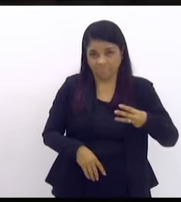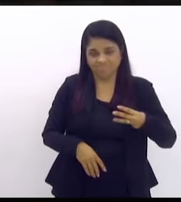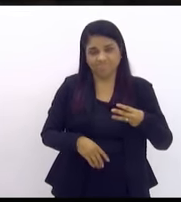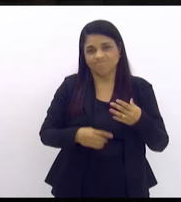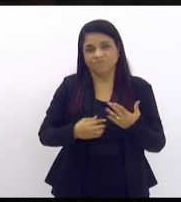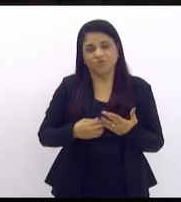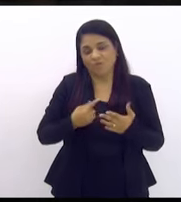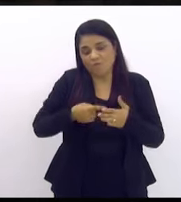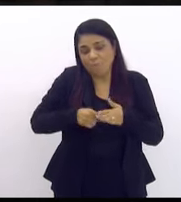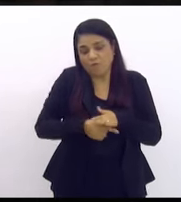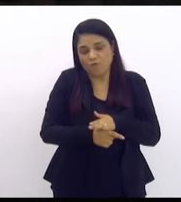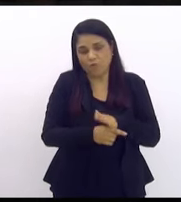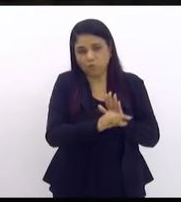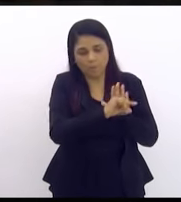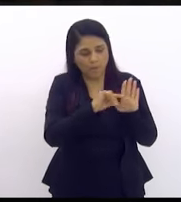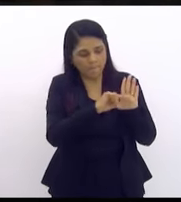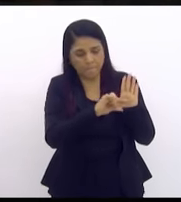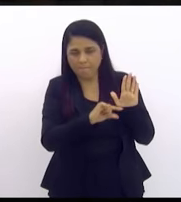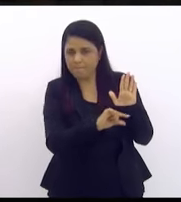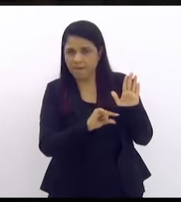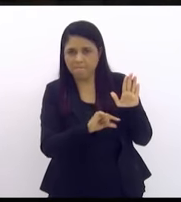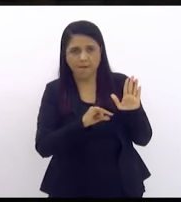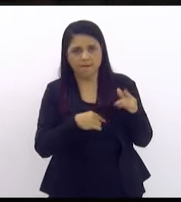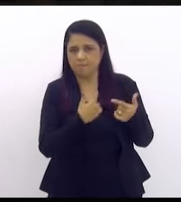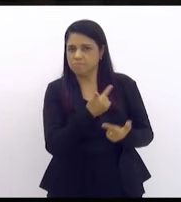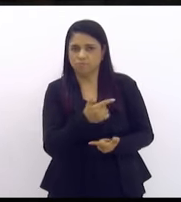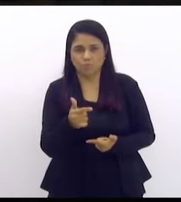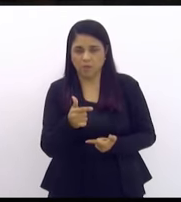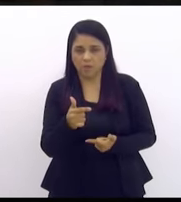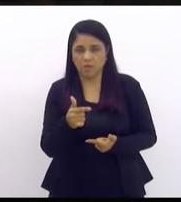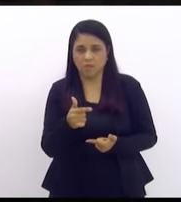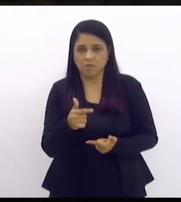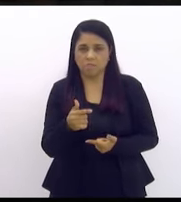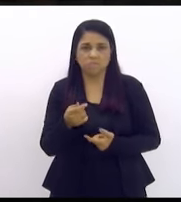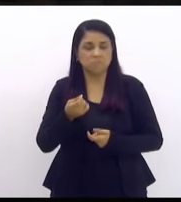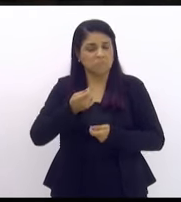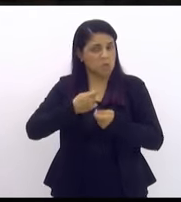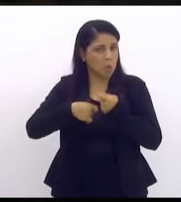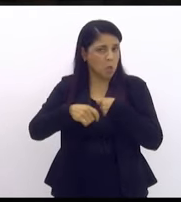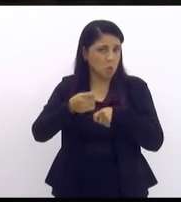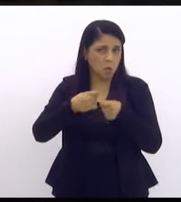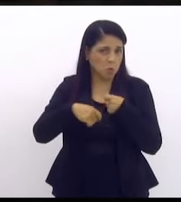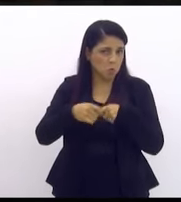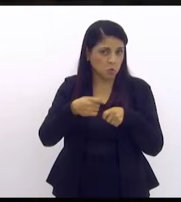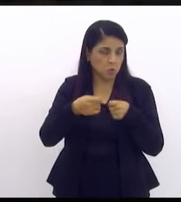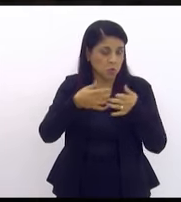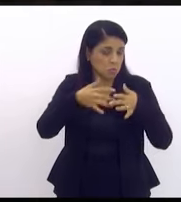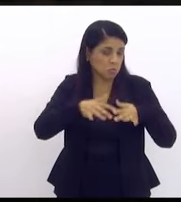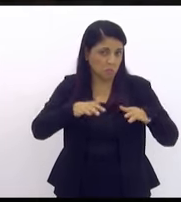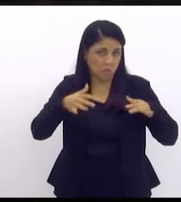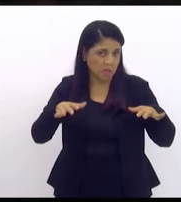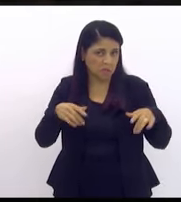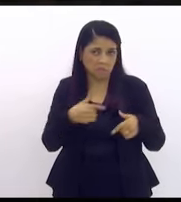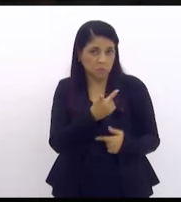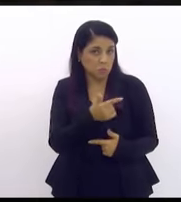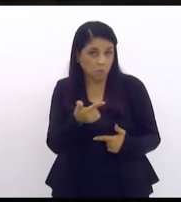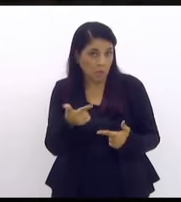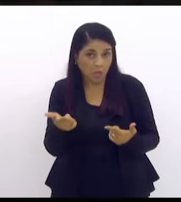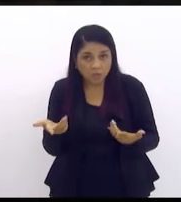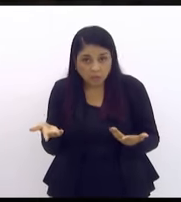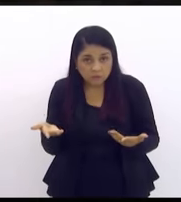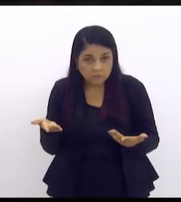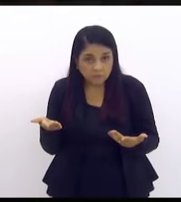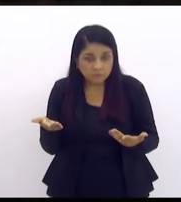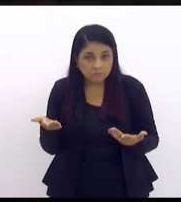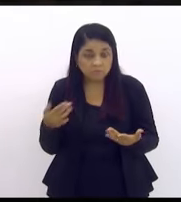aprofundados, nem tampouco a própria economia do mar. E aí, já